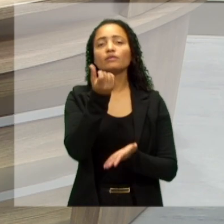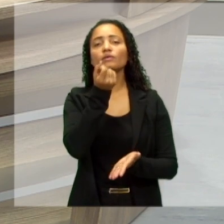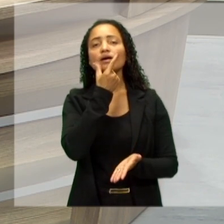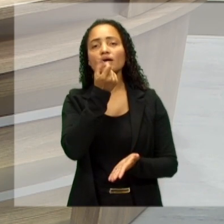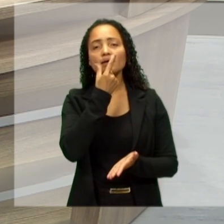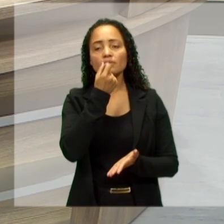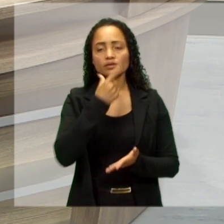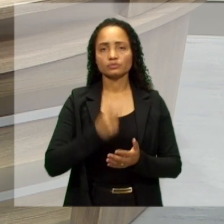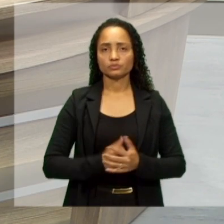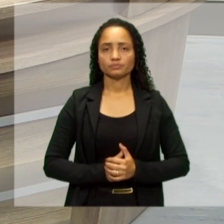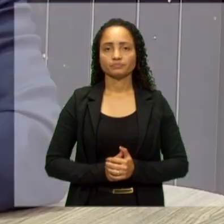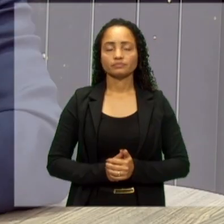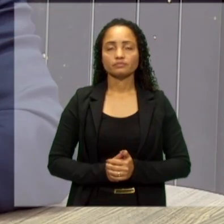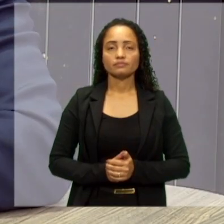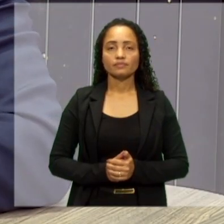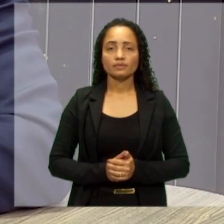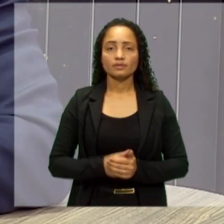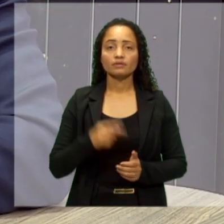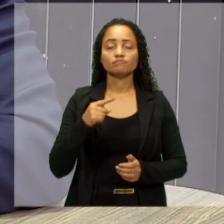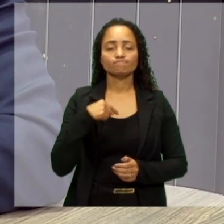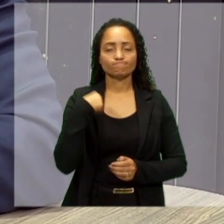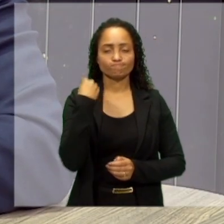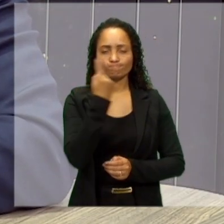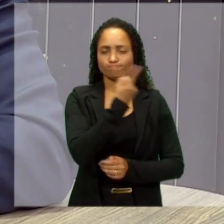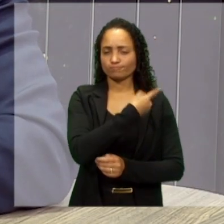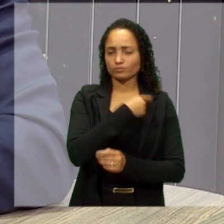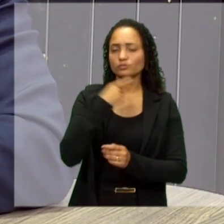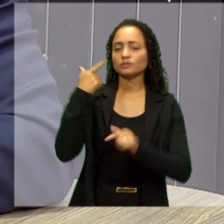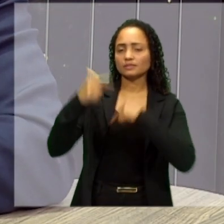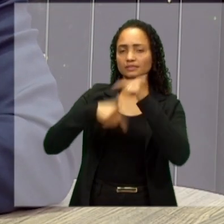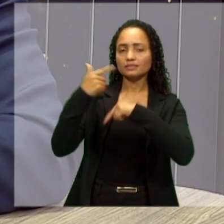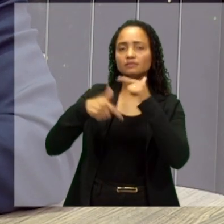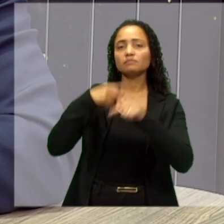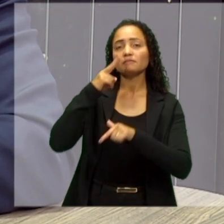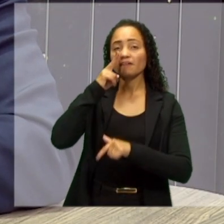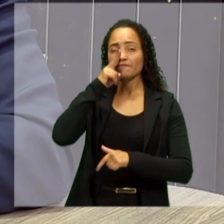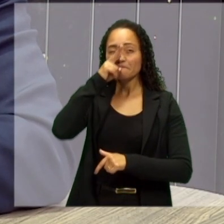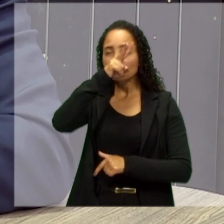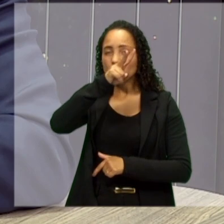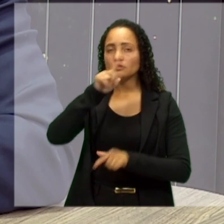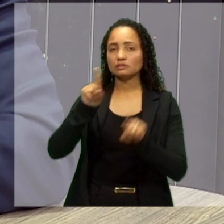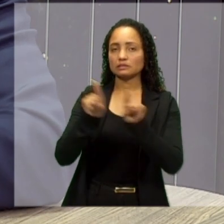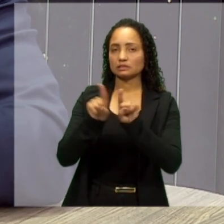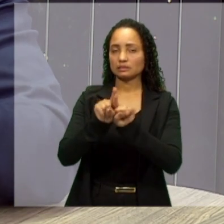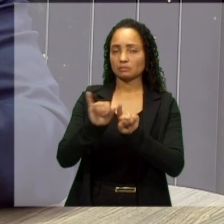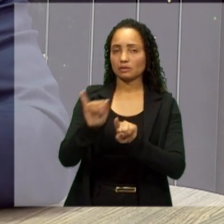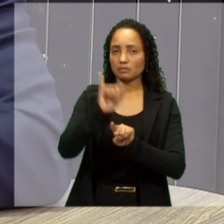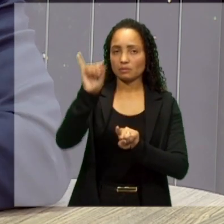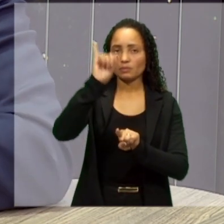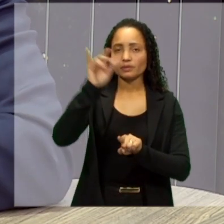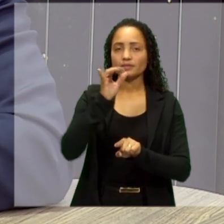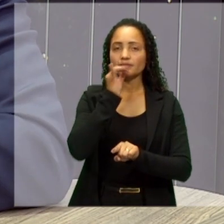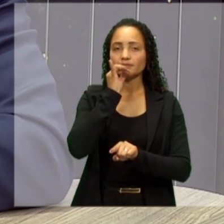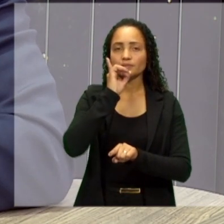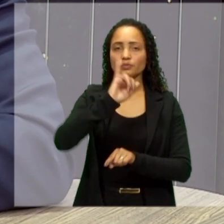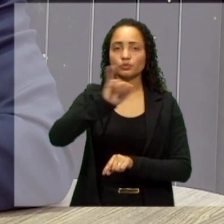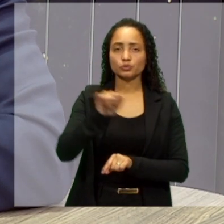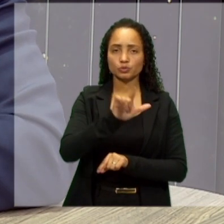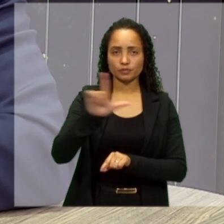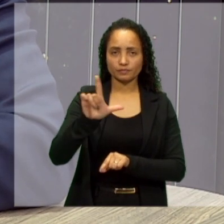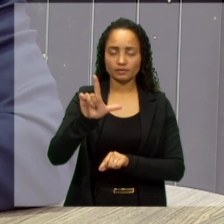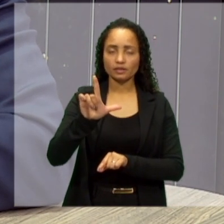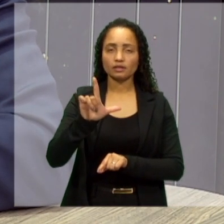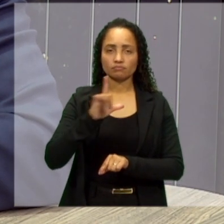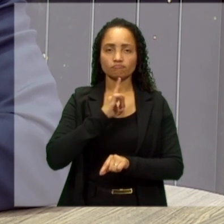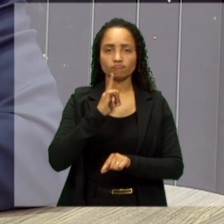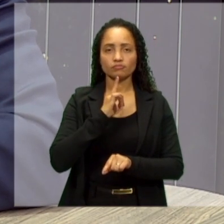Essa atuação ela é muito forte, muito importante da Defensoria Pública. Em Joinville, por exemplo, entrando na